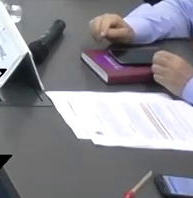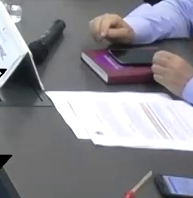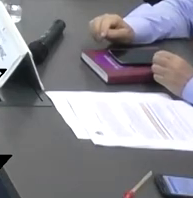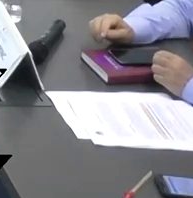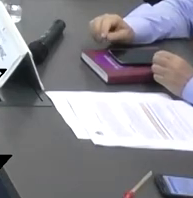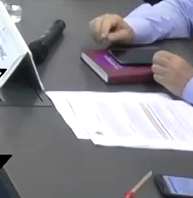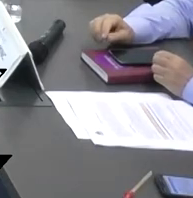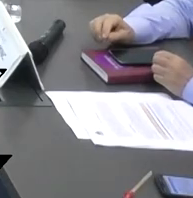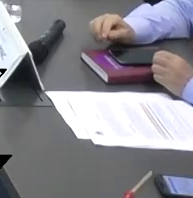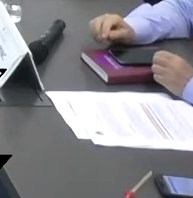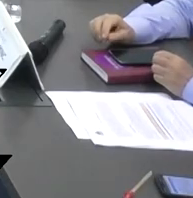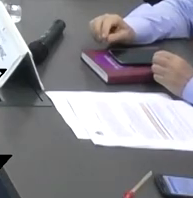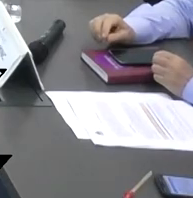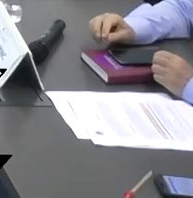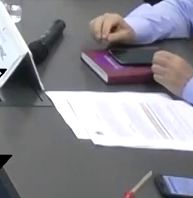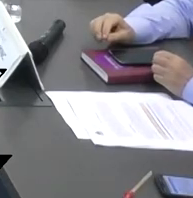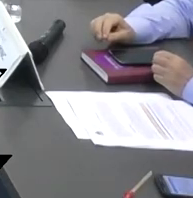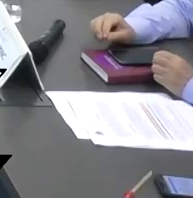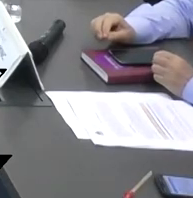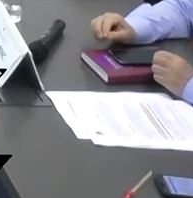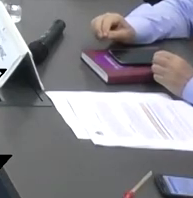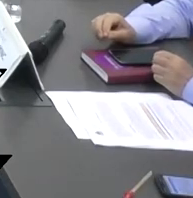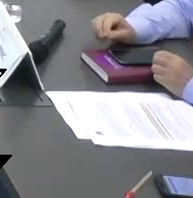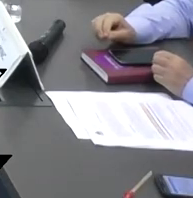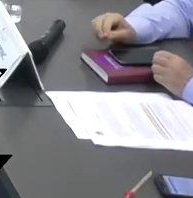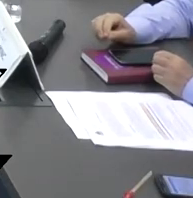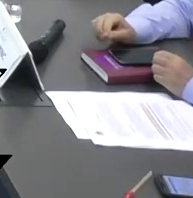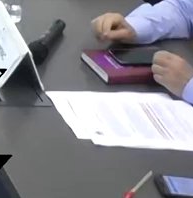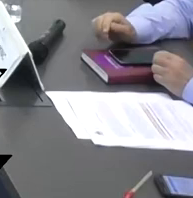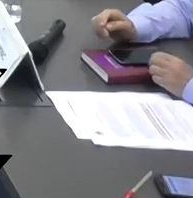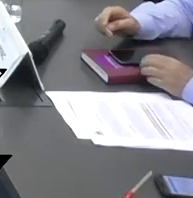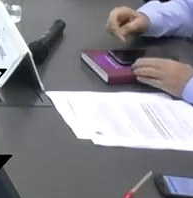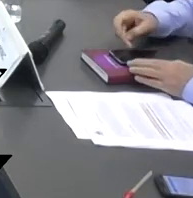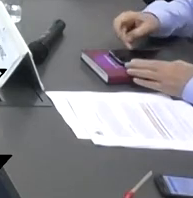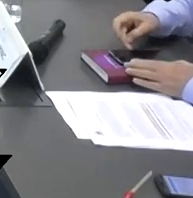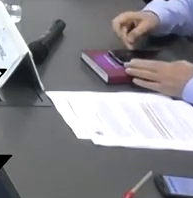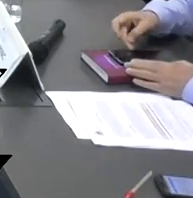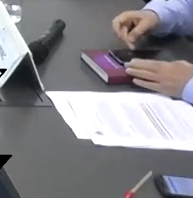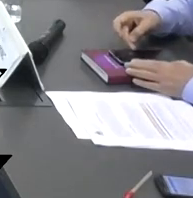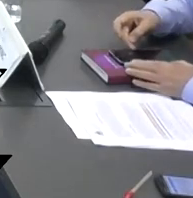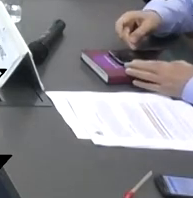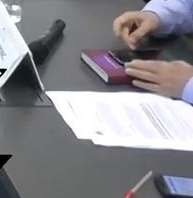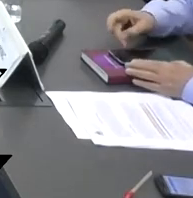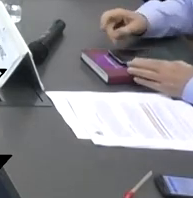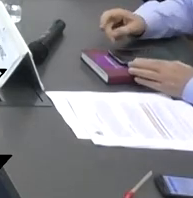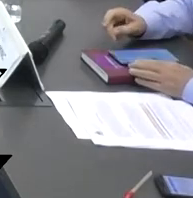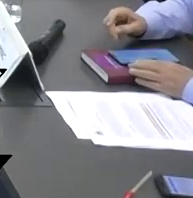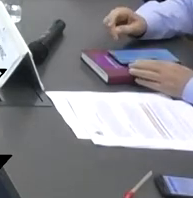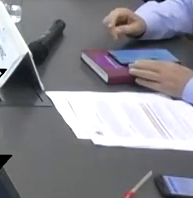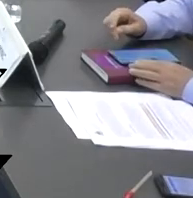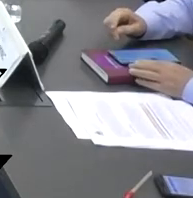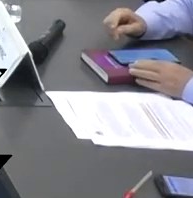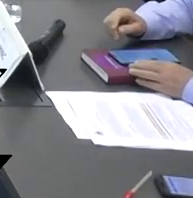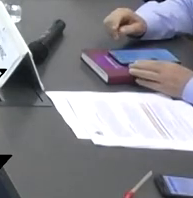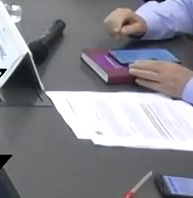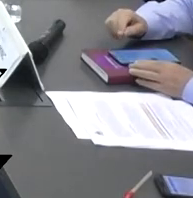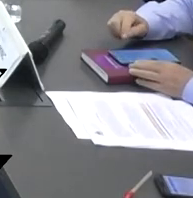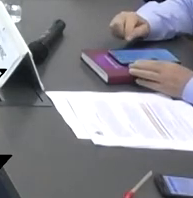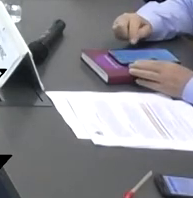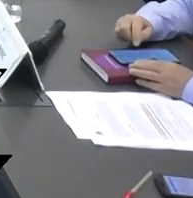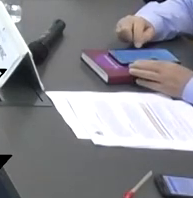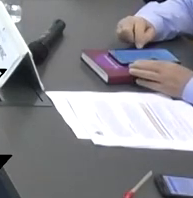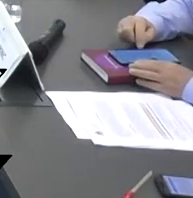eu tenho eu tenho eu tenho uma uma discordância jurídica porque Considero que a luz do bom direito